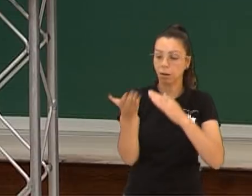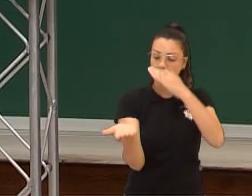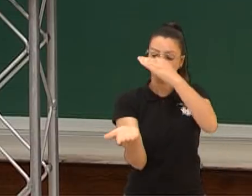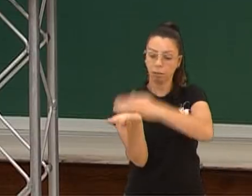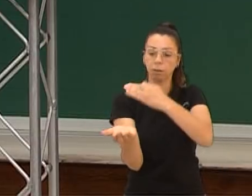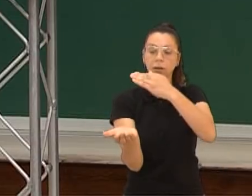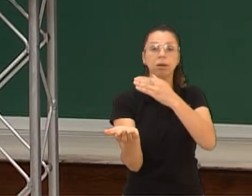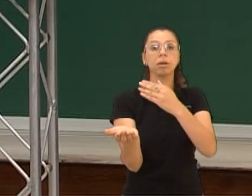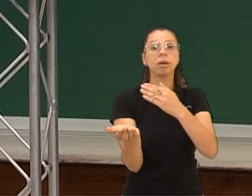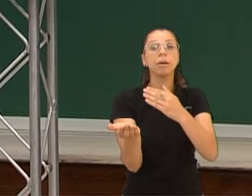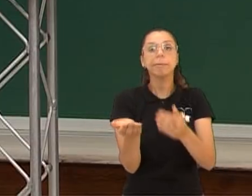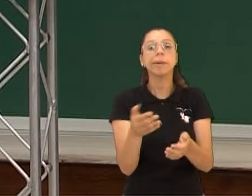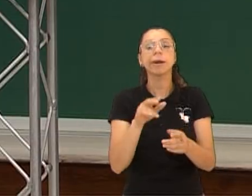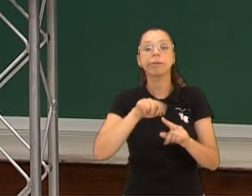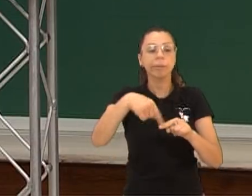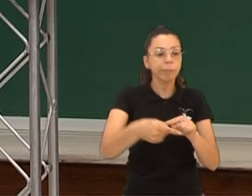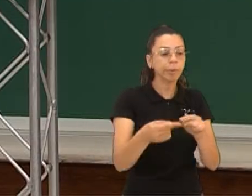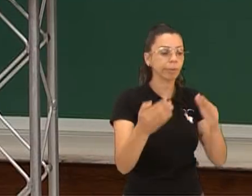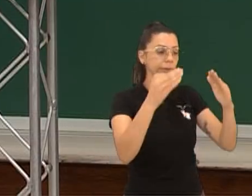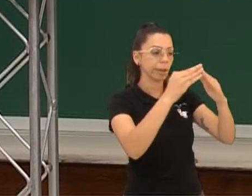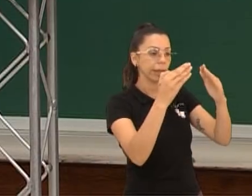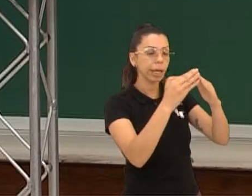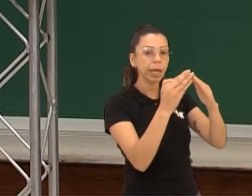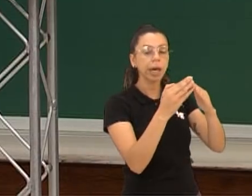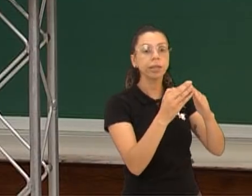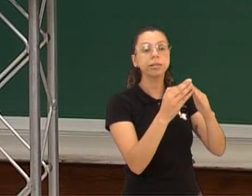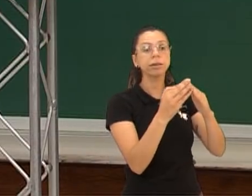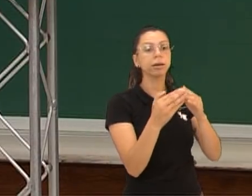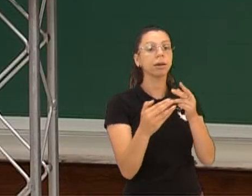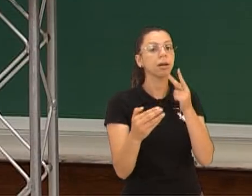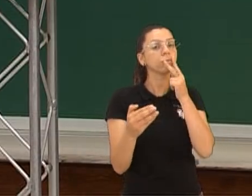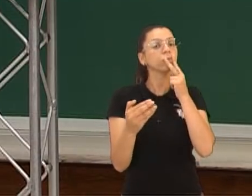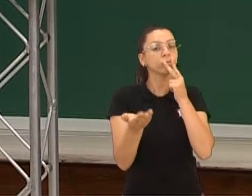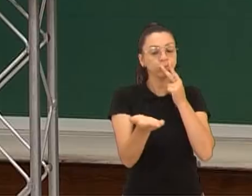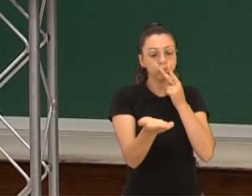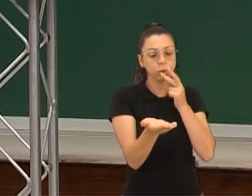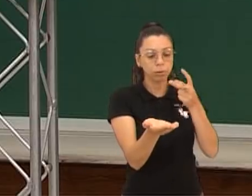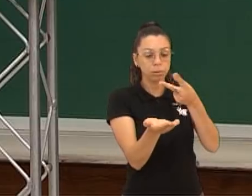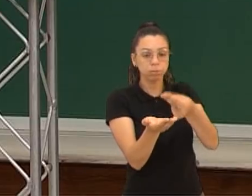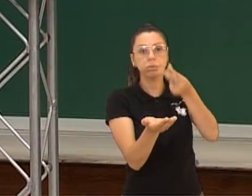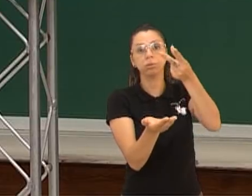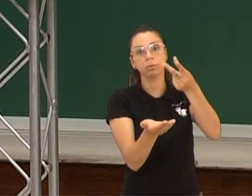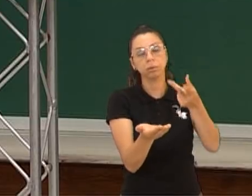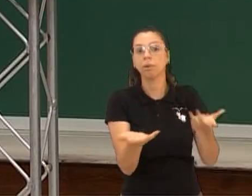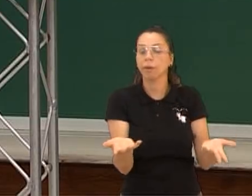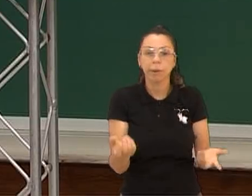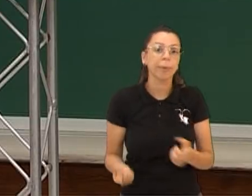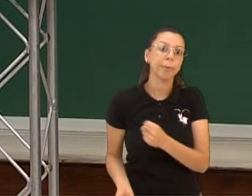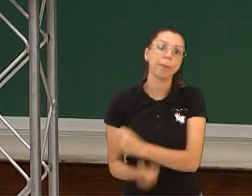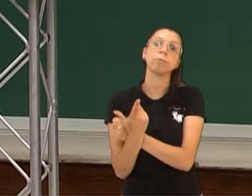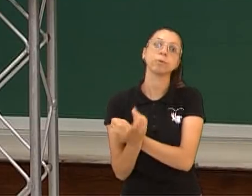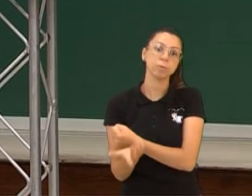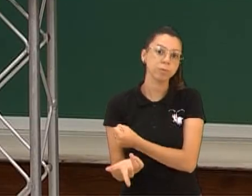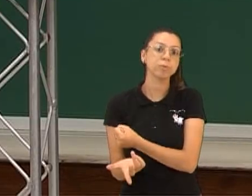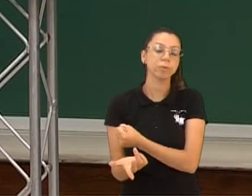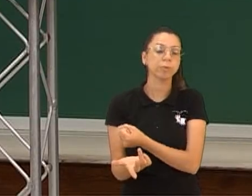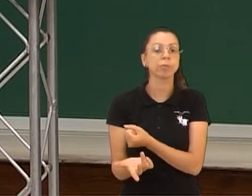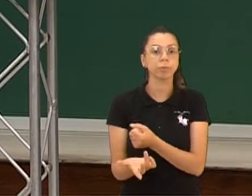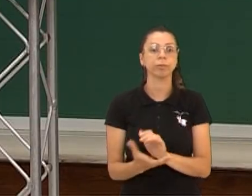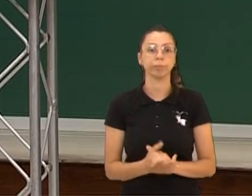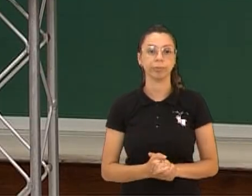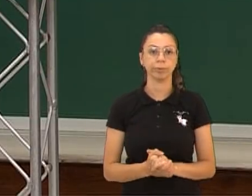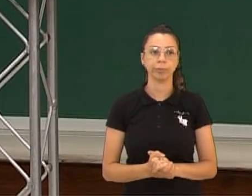de cinzeiro na sua casa, né, para apagar o charuto. Aí isso realmente é surpreendente,